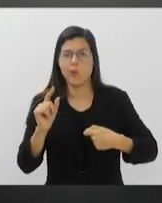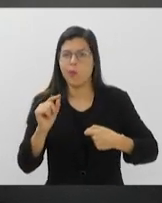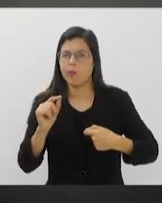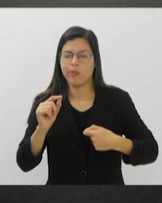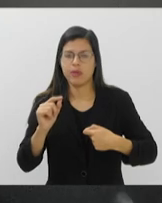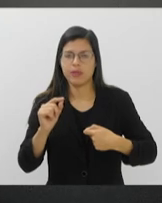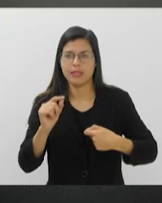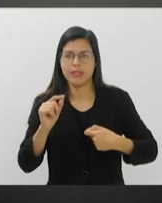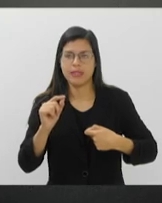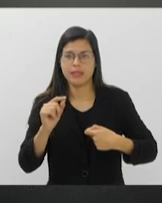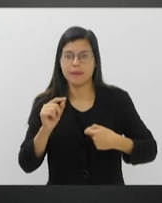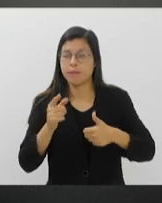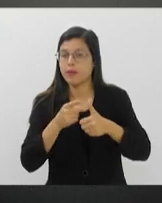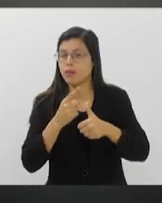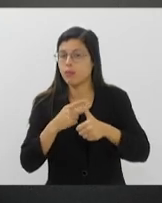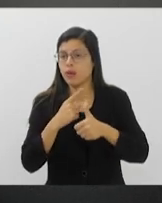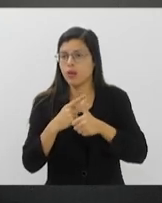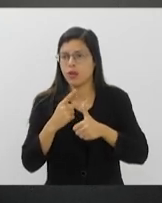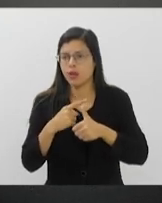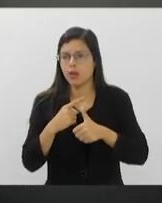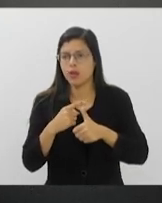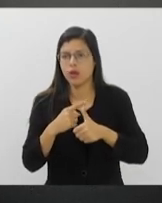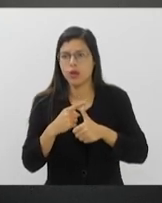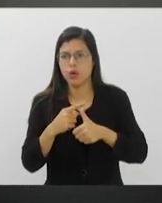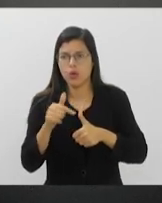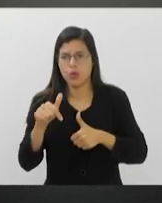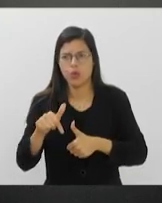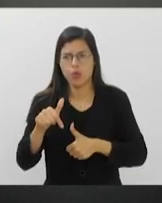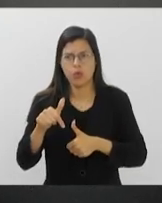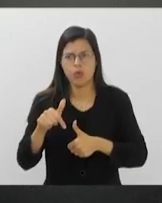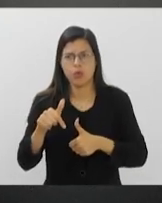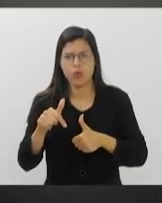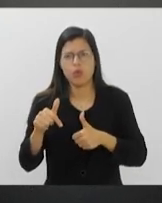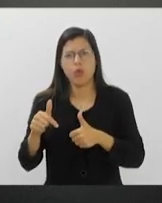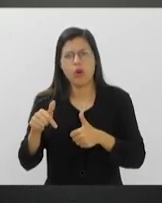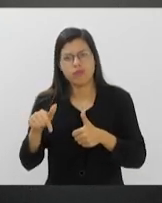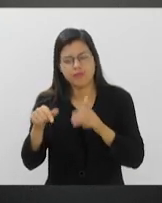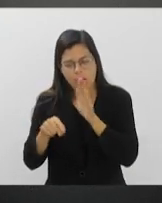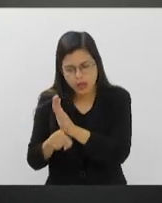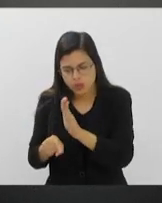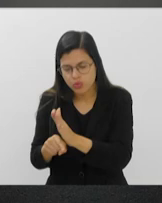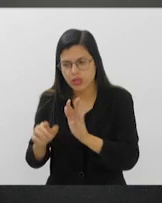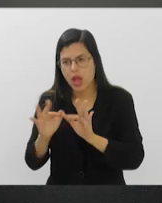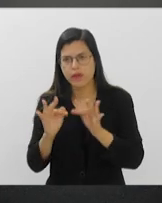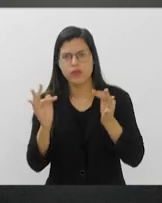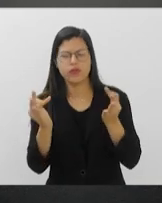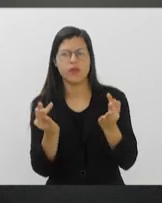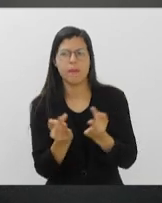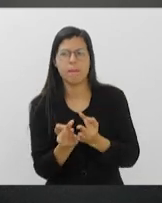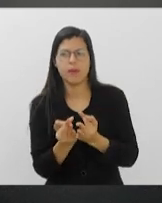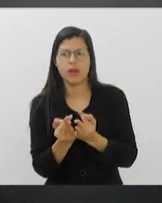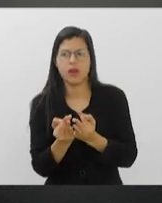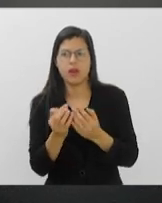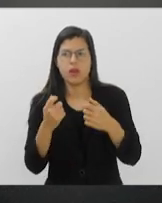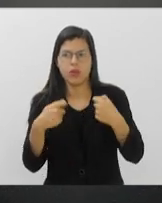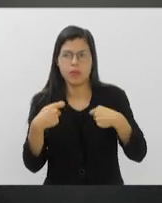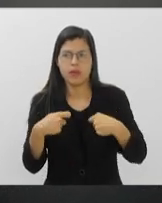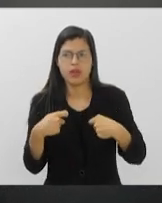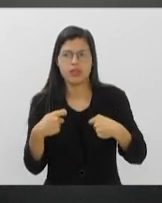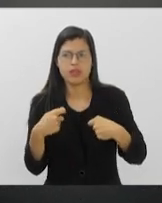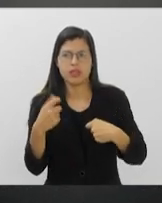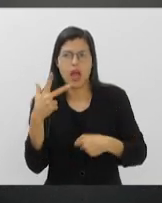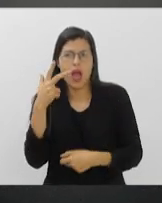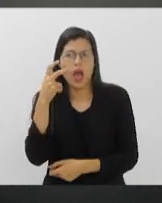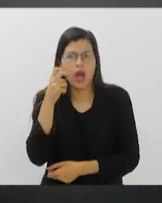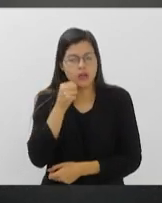temos primeiro lugar até antes de falar em adoção para a recuperação das famílias para que a gente não tenha que chegar uma adoção nas